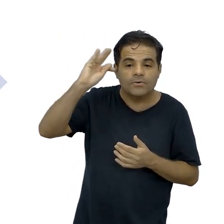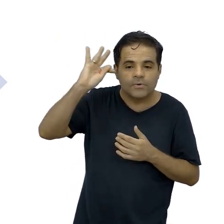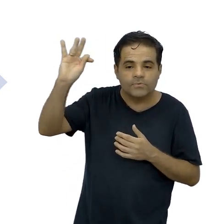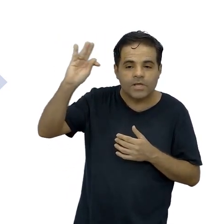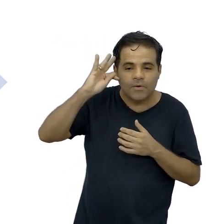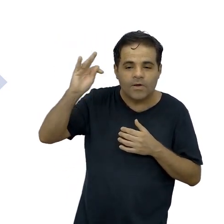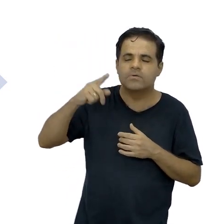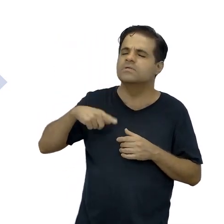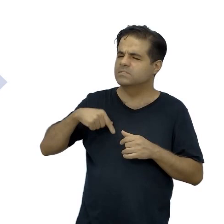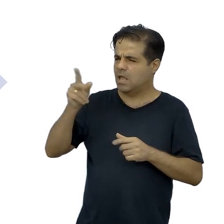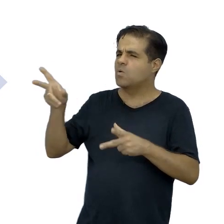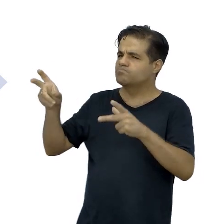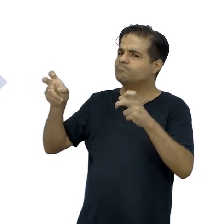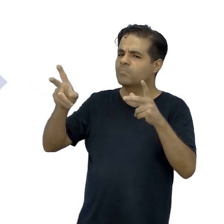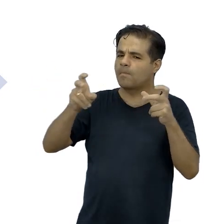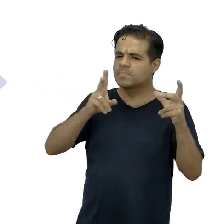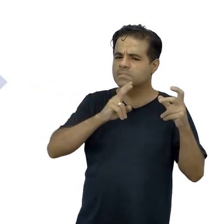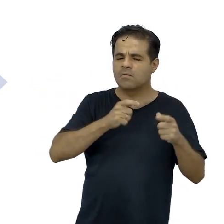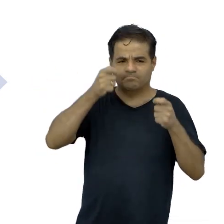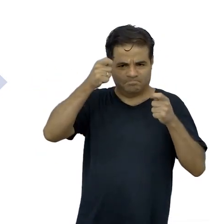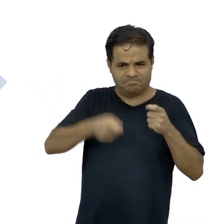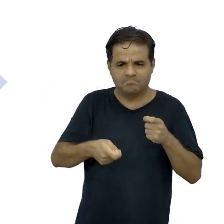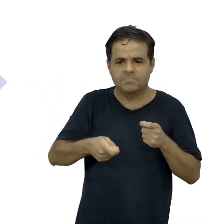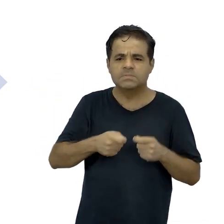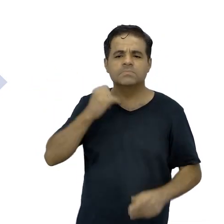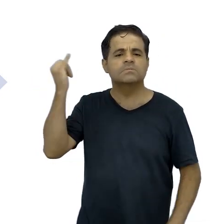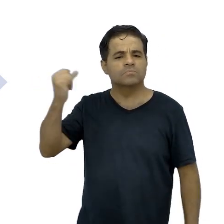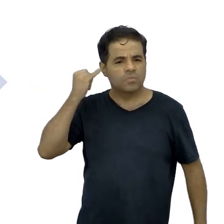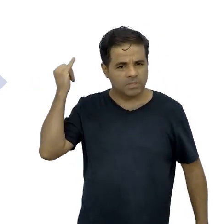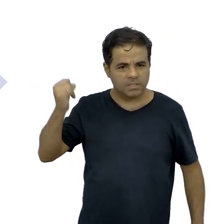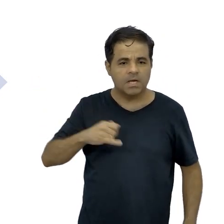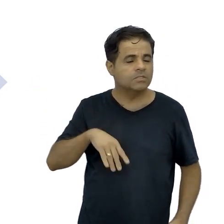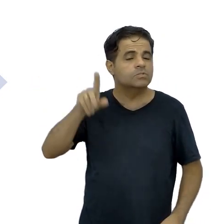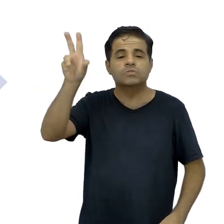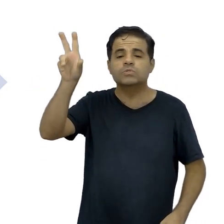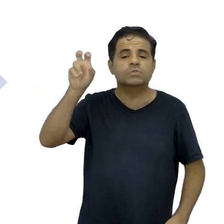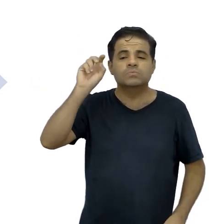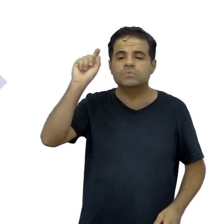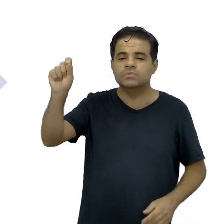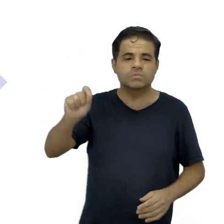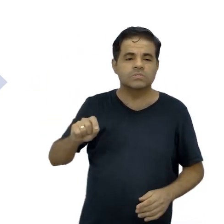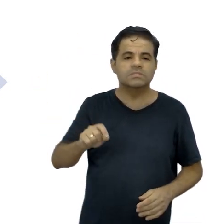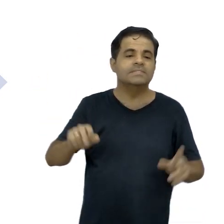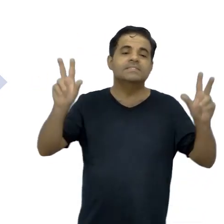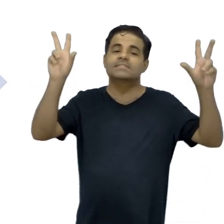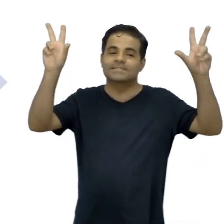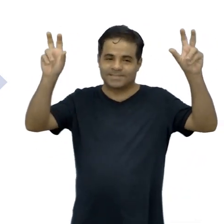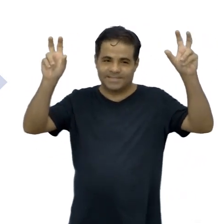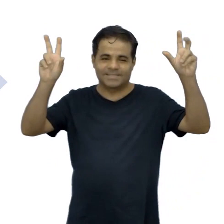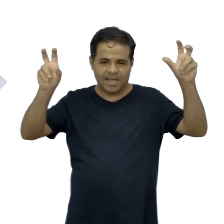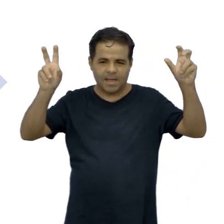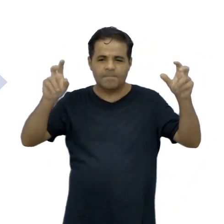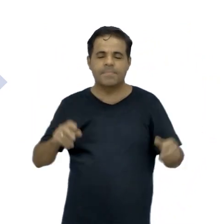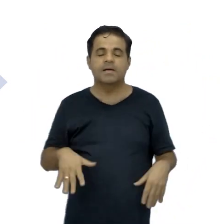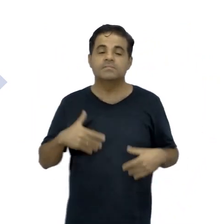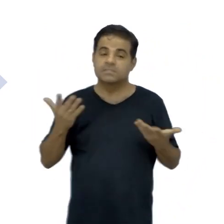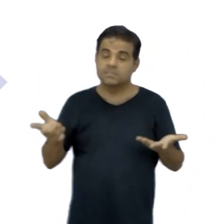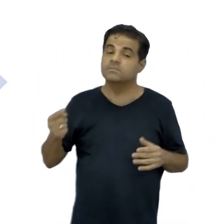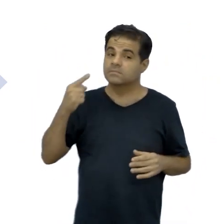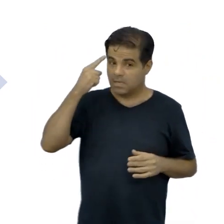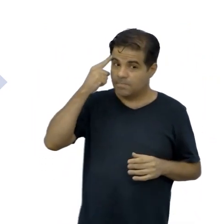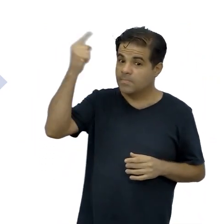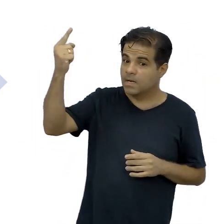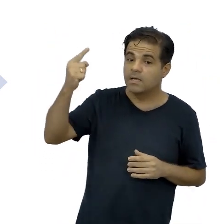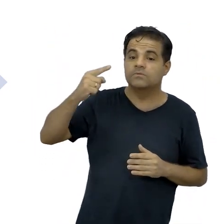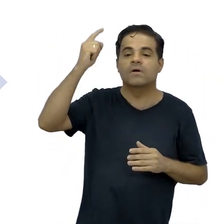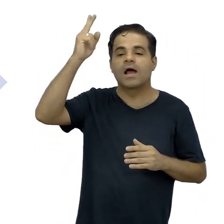têm concepções bem firmes, bem importantes sobre esses temas, tá? Sempre lembrando